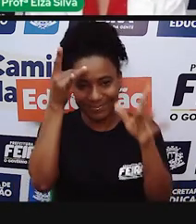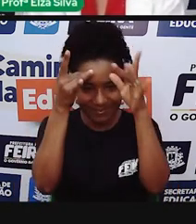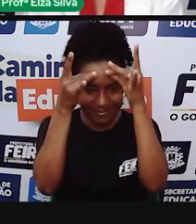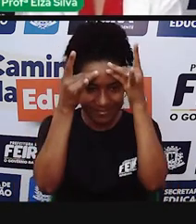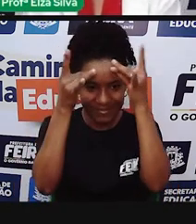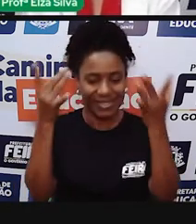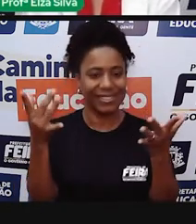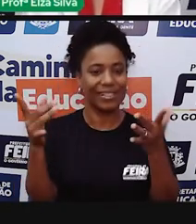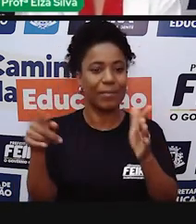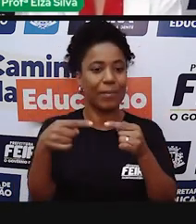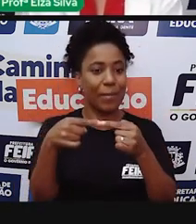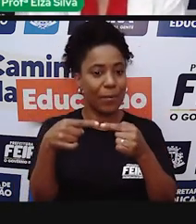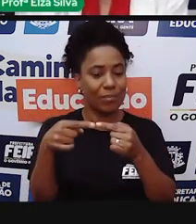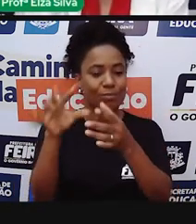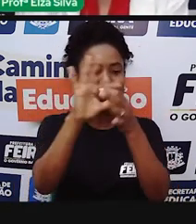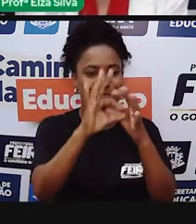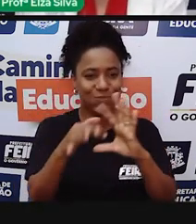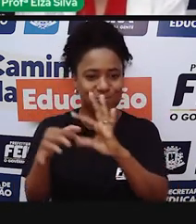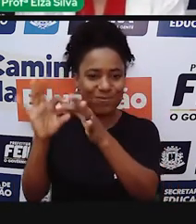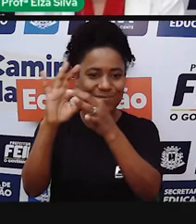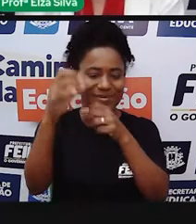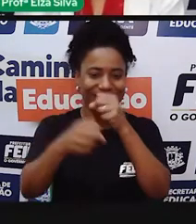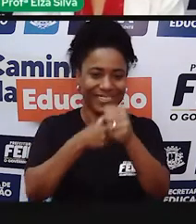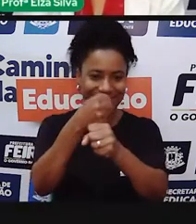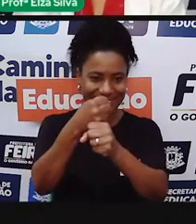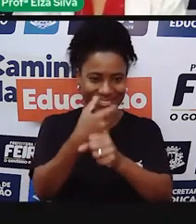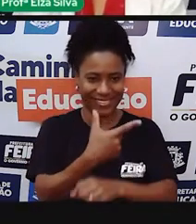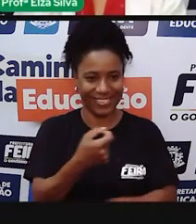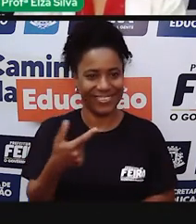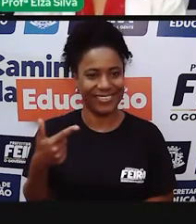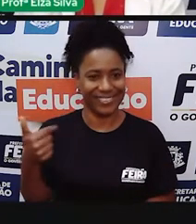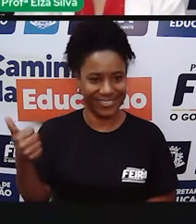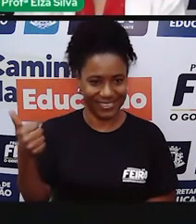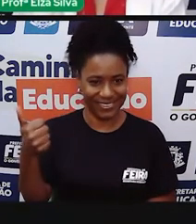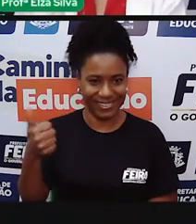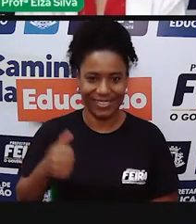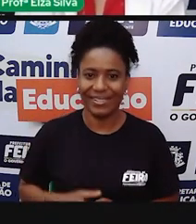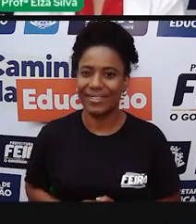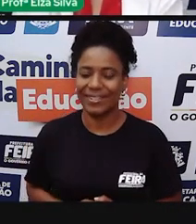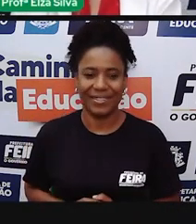dos Jogos Olímpicos desse ano. Let's go!